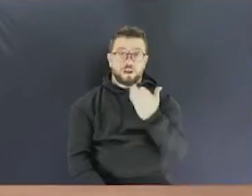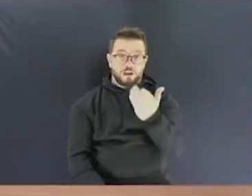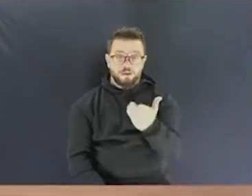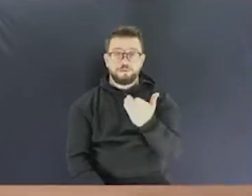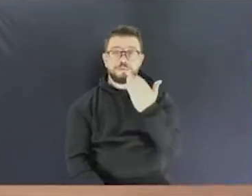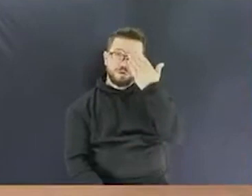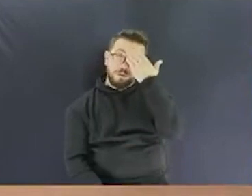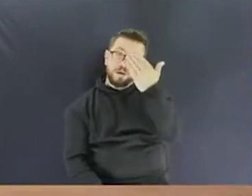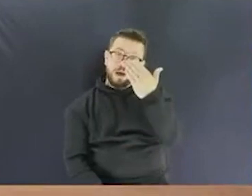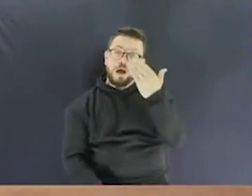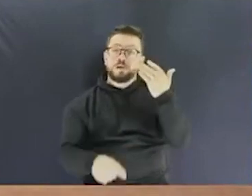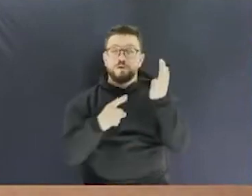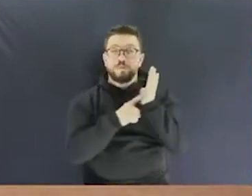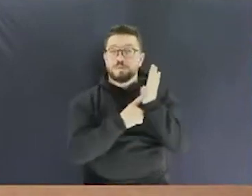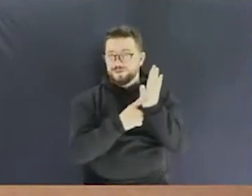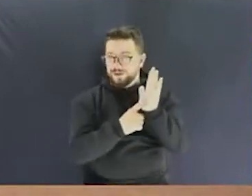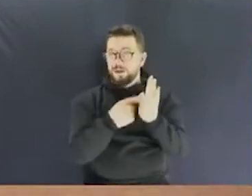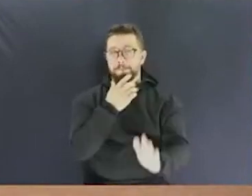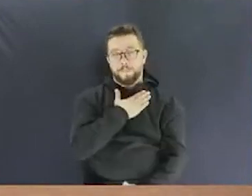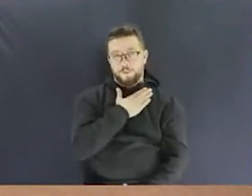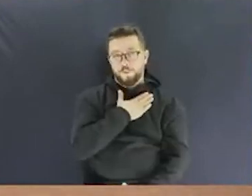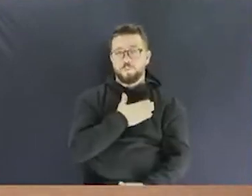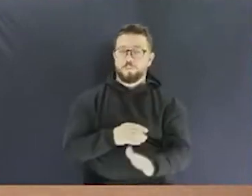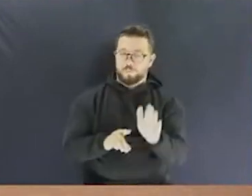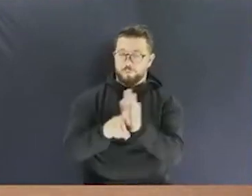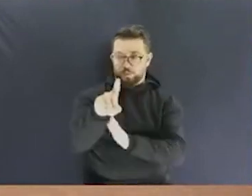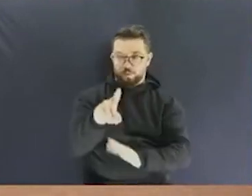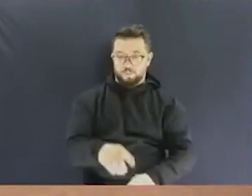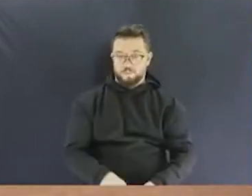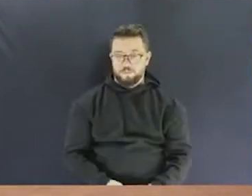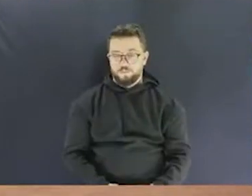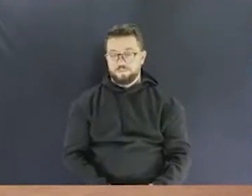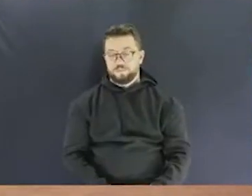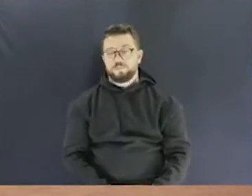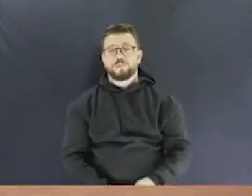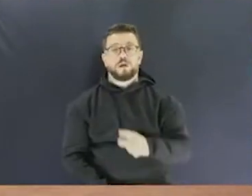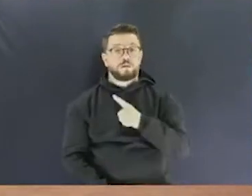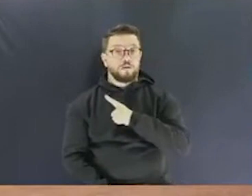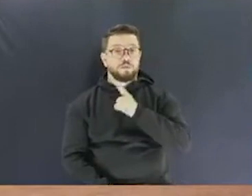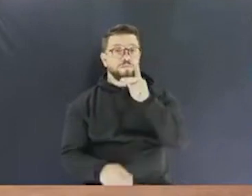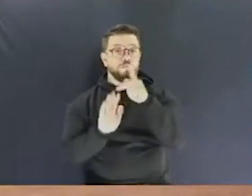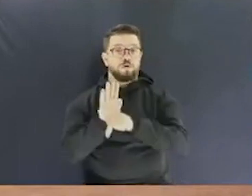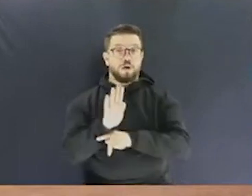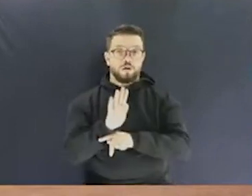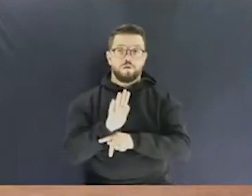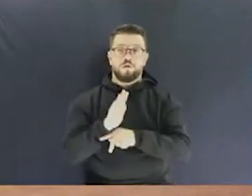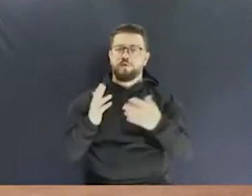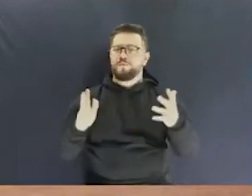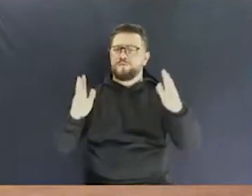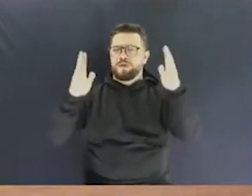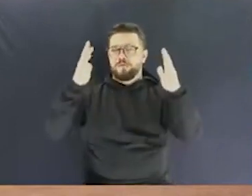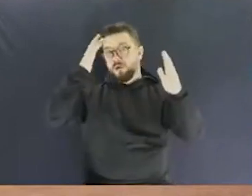apresentação. Eu tenho alguns apontamentos aqui. Um deles, com relação ao Viva Curitiba que não dorme, o Conselho Metropolitano de Proteção e Defesa